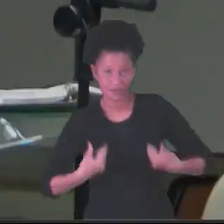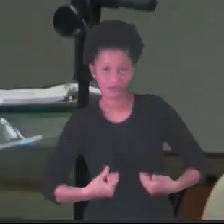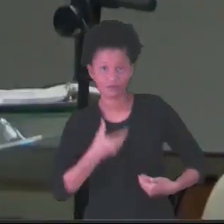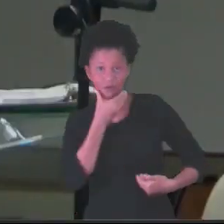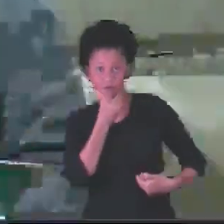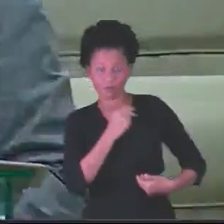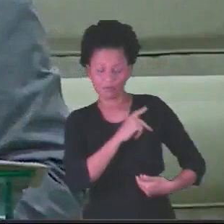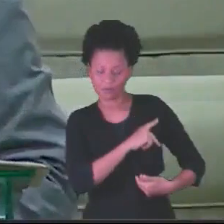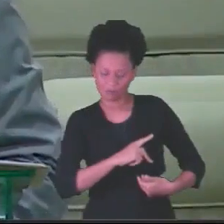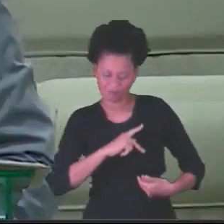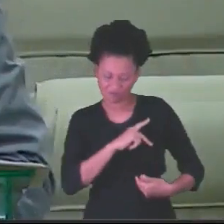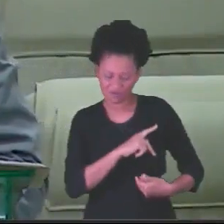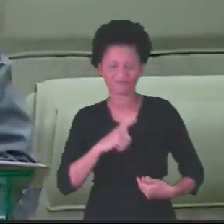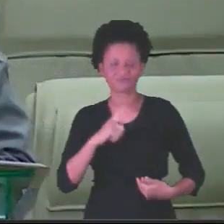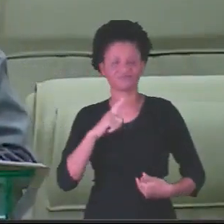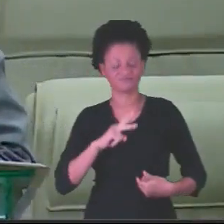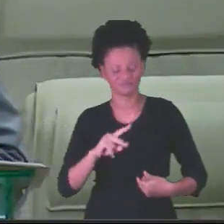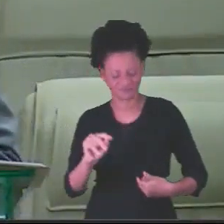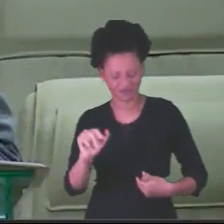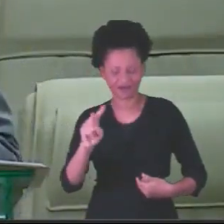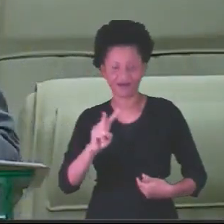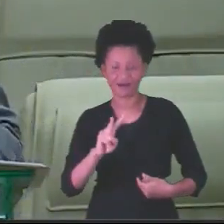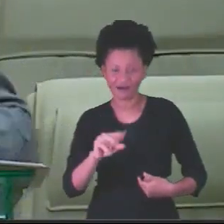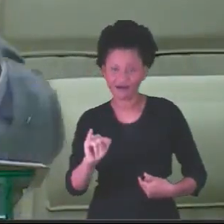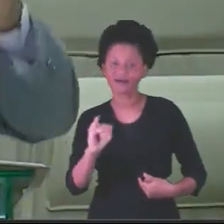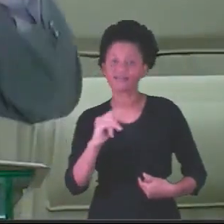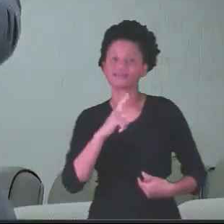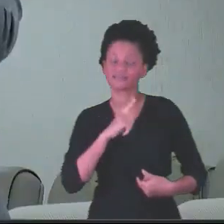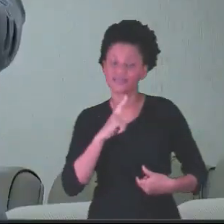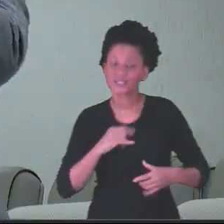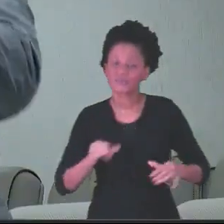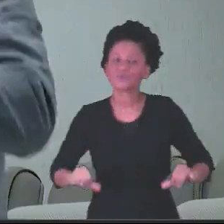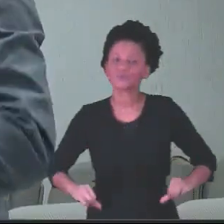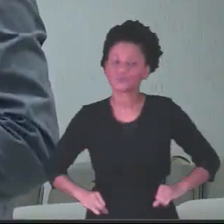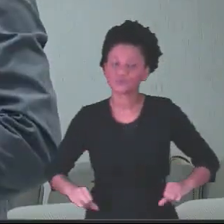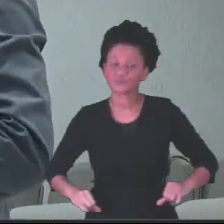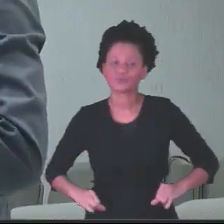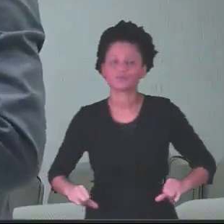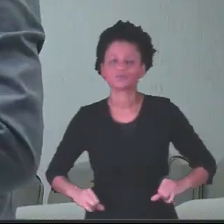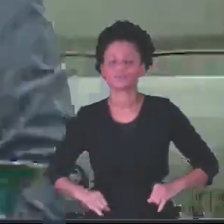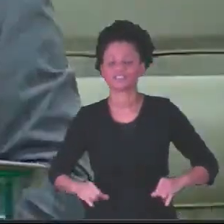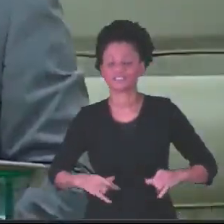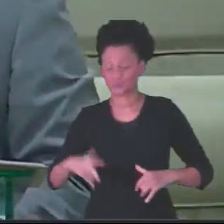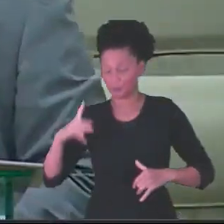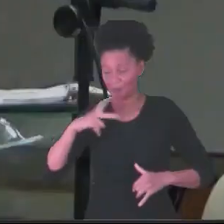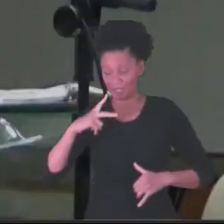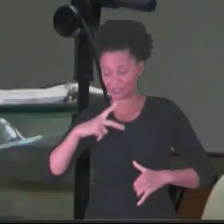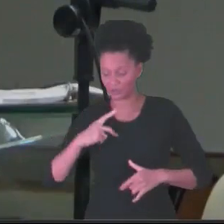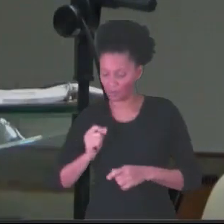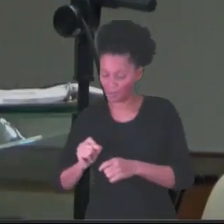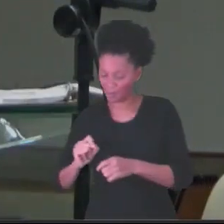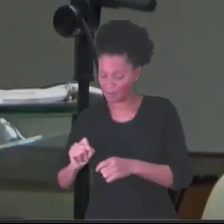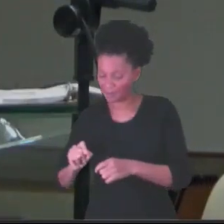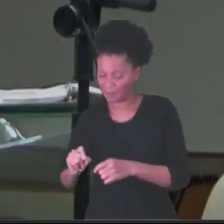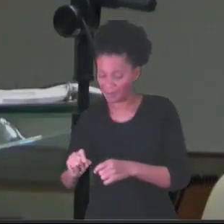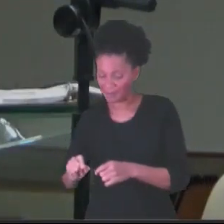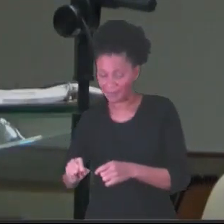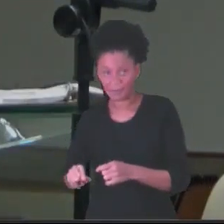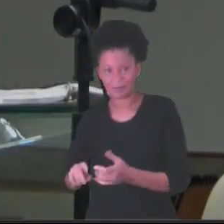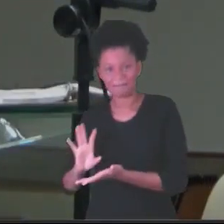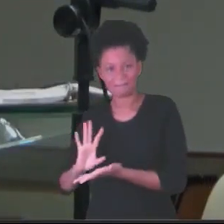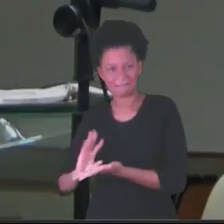sofrer por amor a cristo então ele compartilha das suas intimidades ele vai